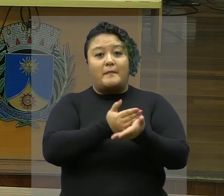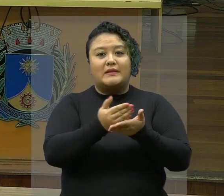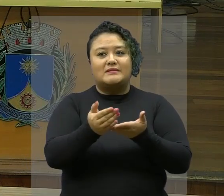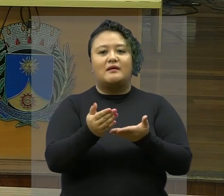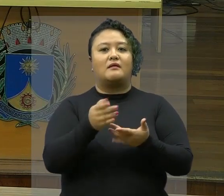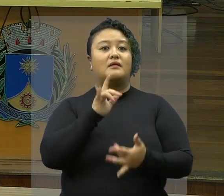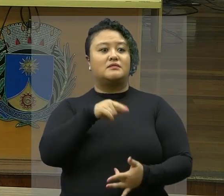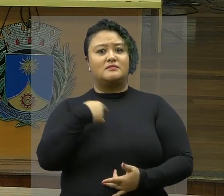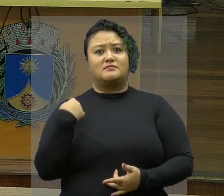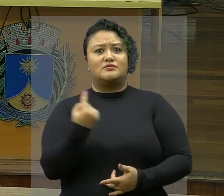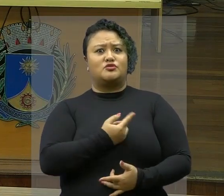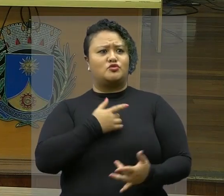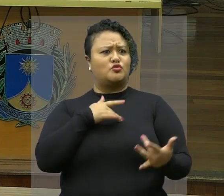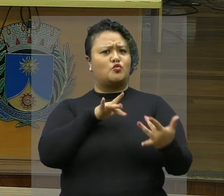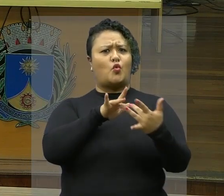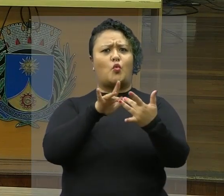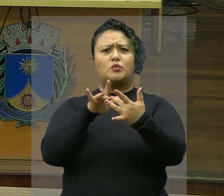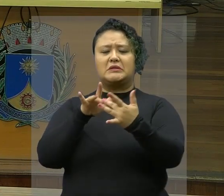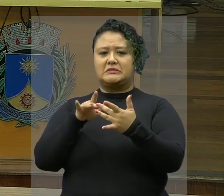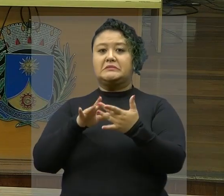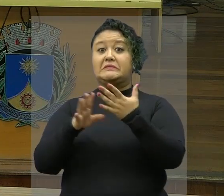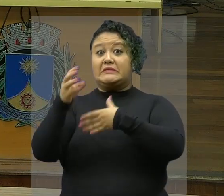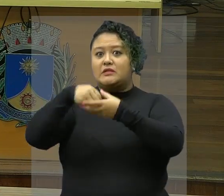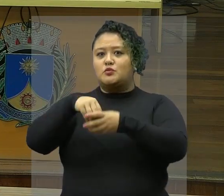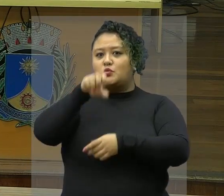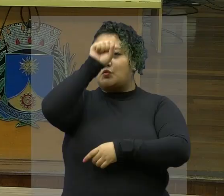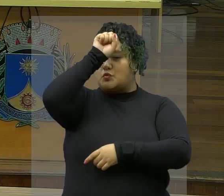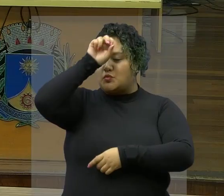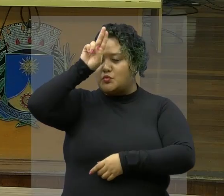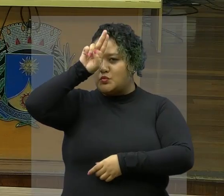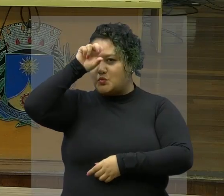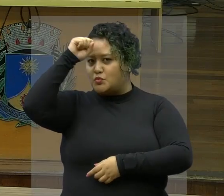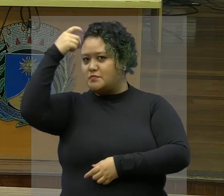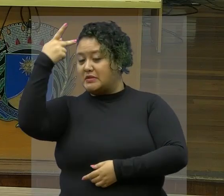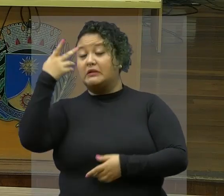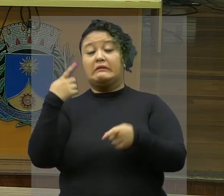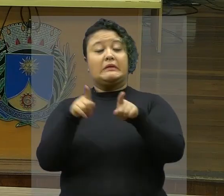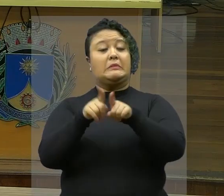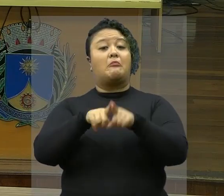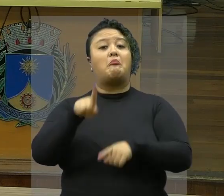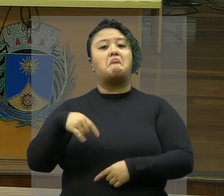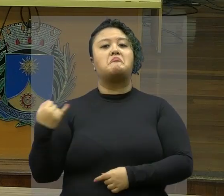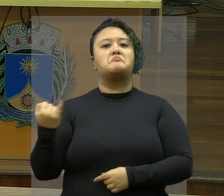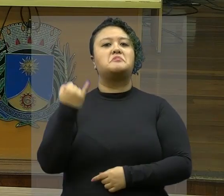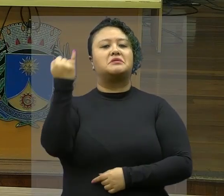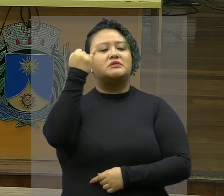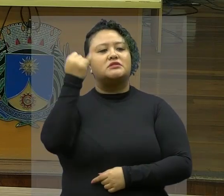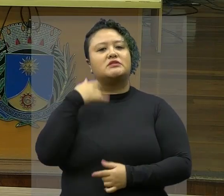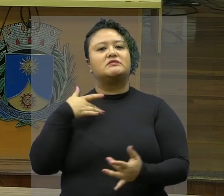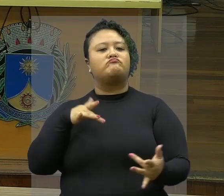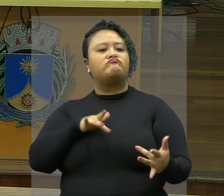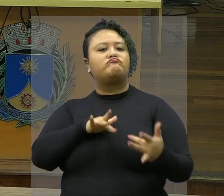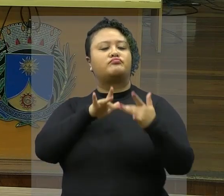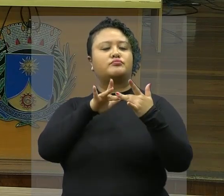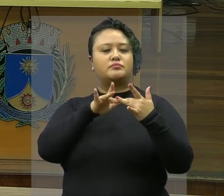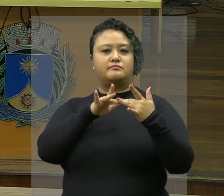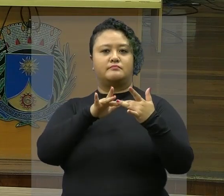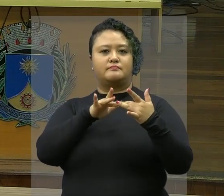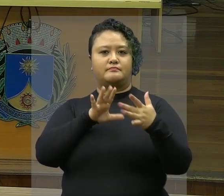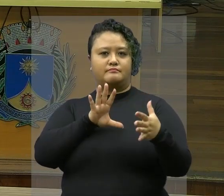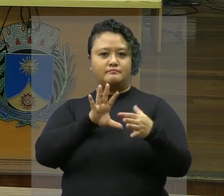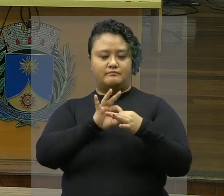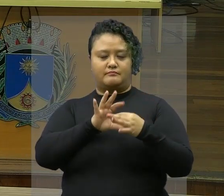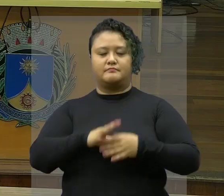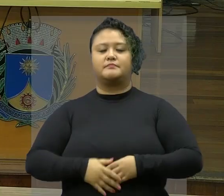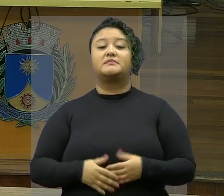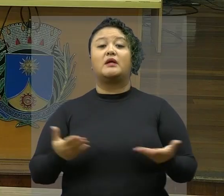contato agora lá na USP. Acho que é importante tentar fazer, né, essa ponte. Eu vou só sugerir aqui